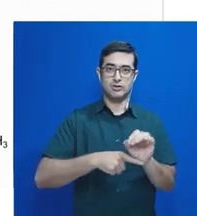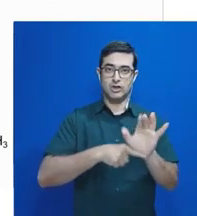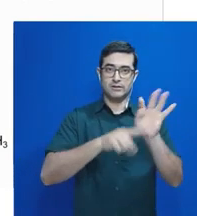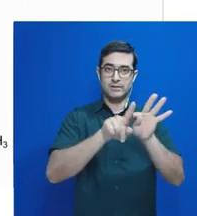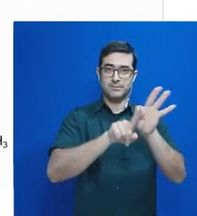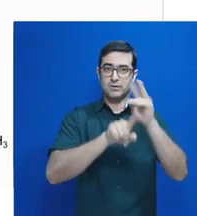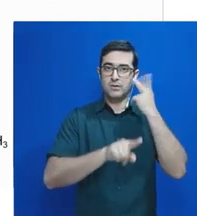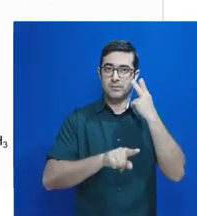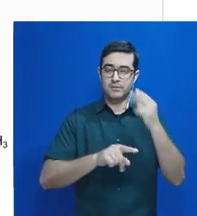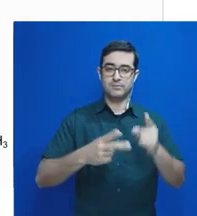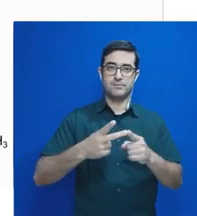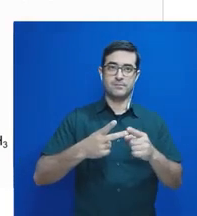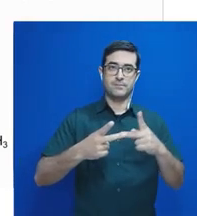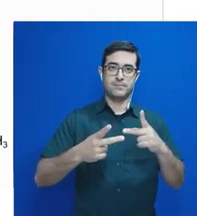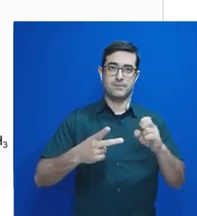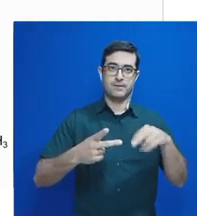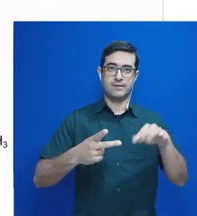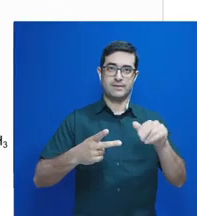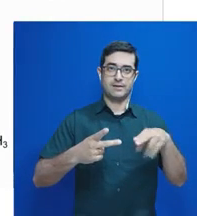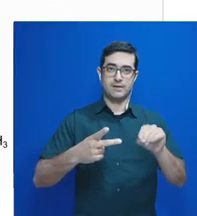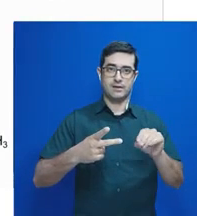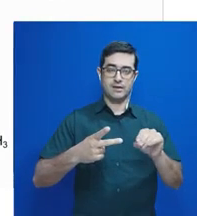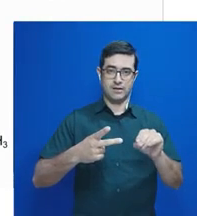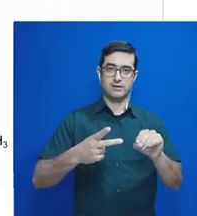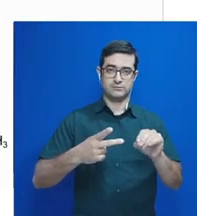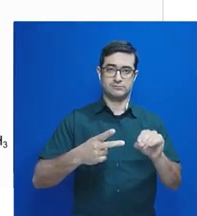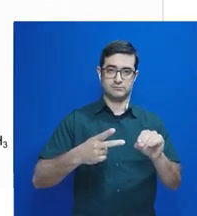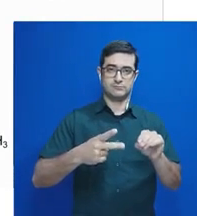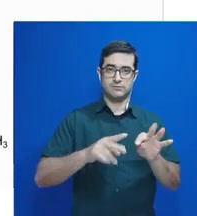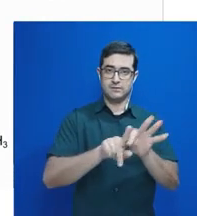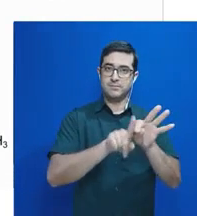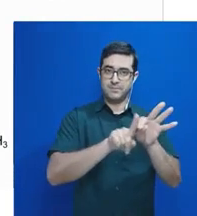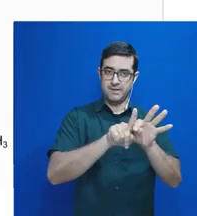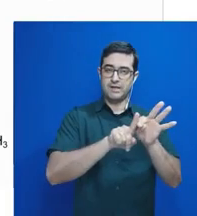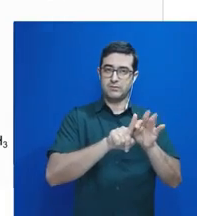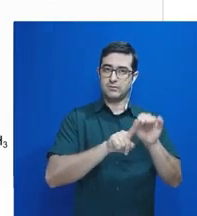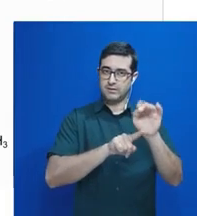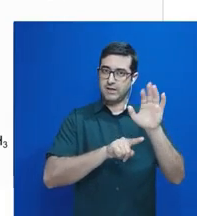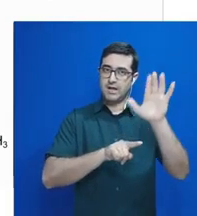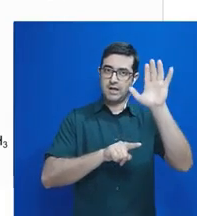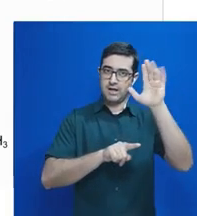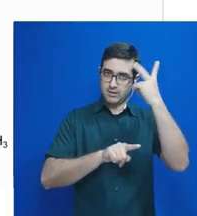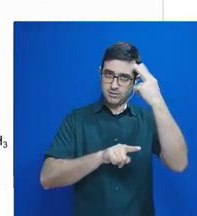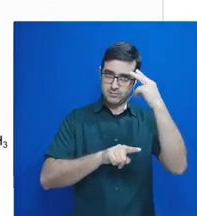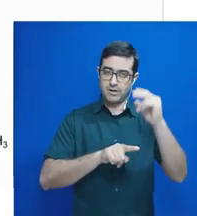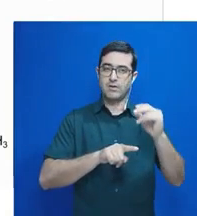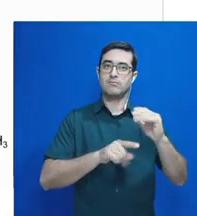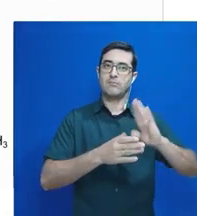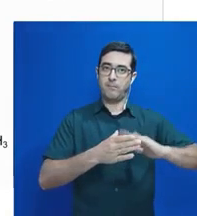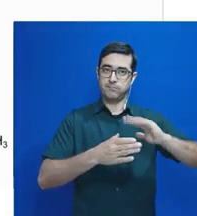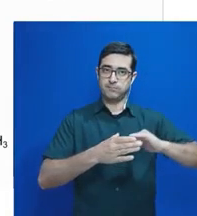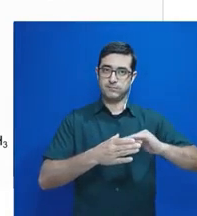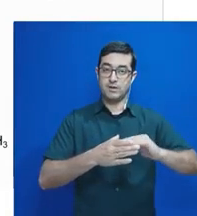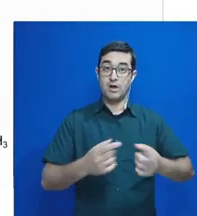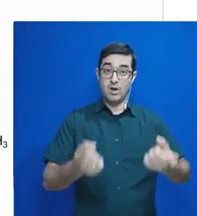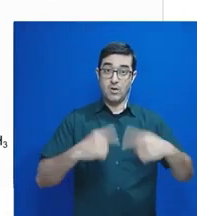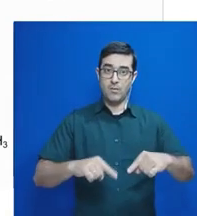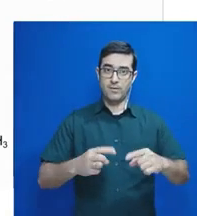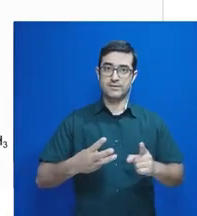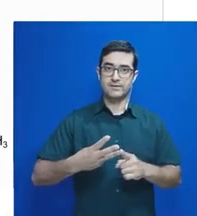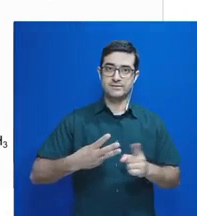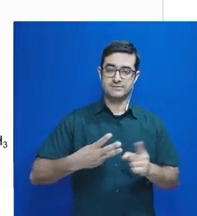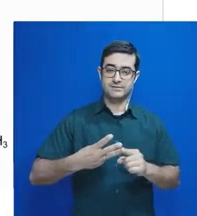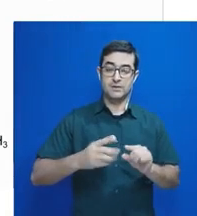o pentano, que é líquido a temperatura ambiente, e esta molécula aqui, né, extremamente grande, que eu não sei quantos átomos